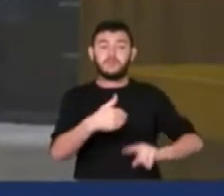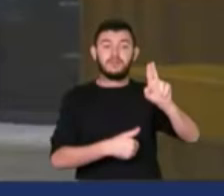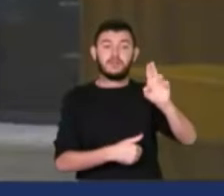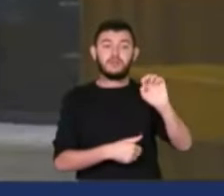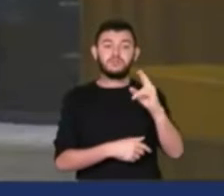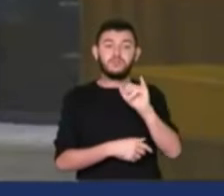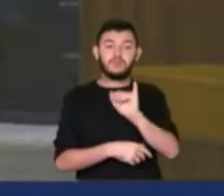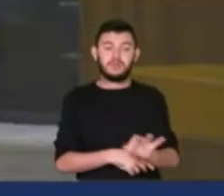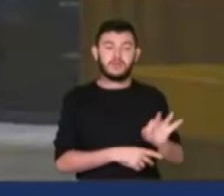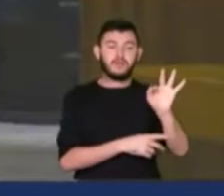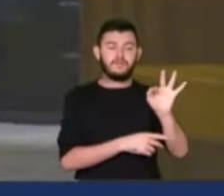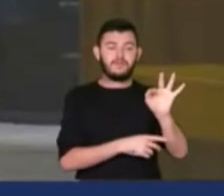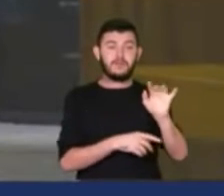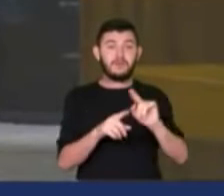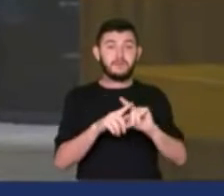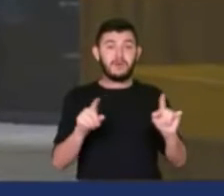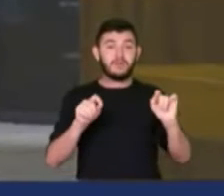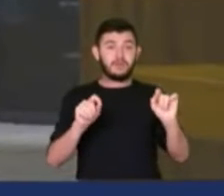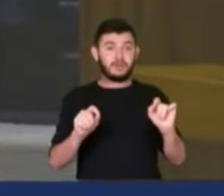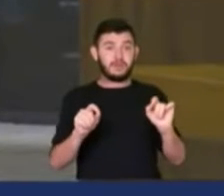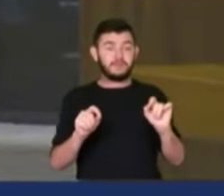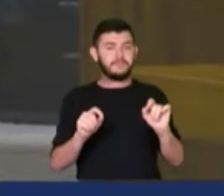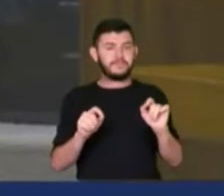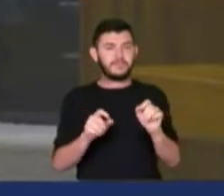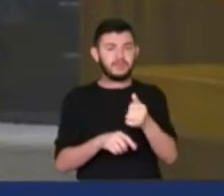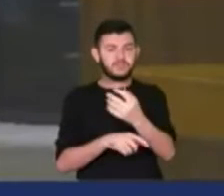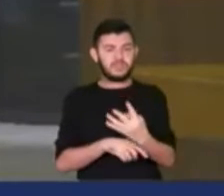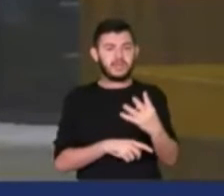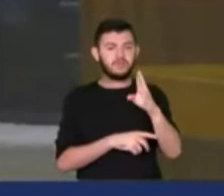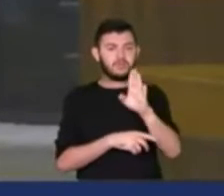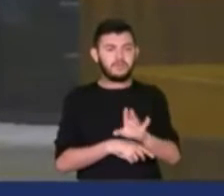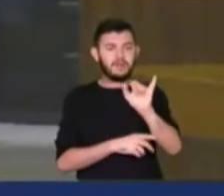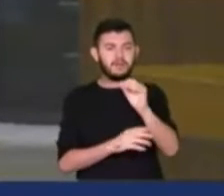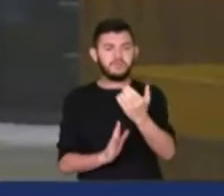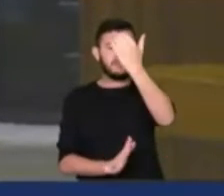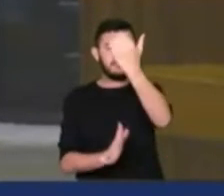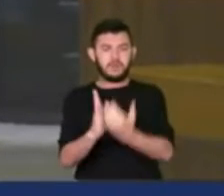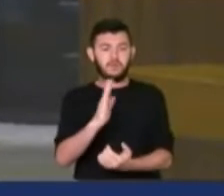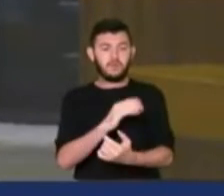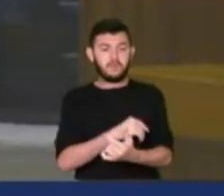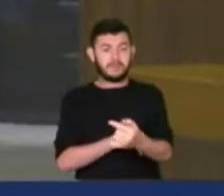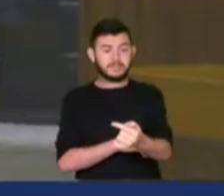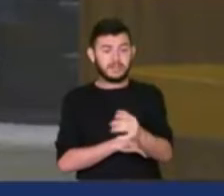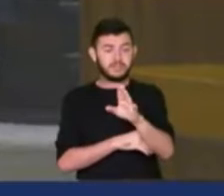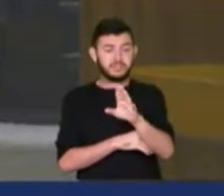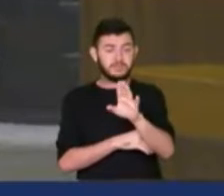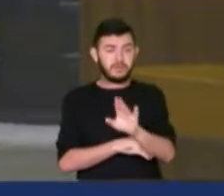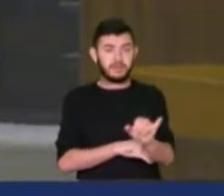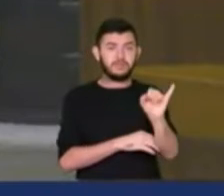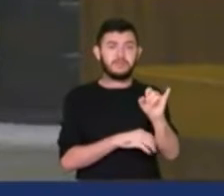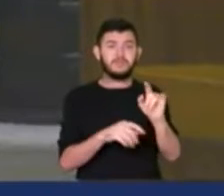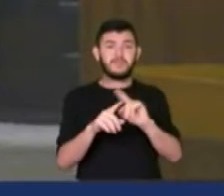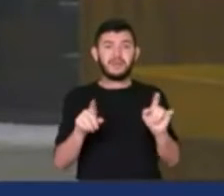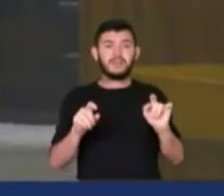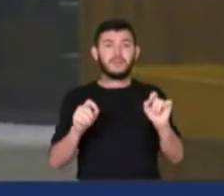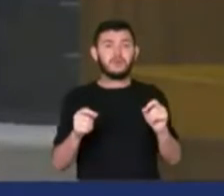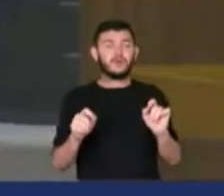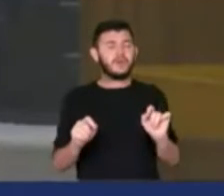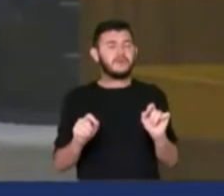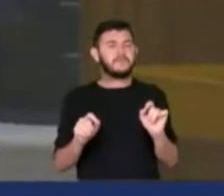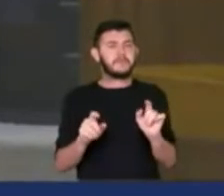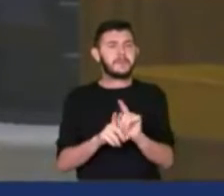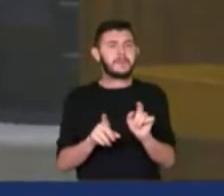7, mas já com recursos que foram retirados de imediato da educação